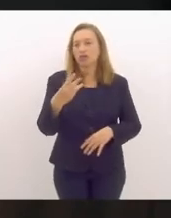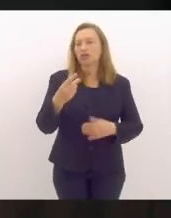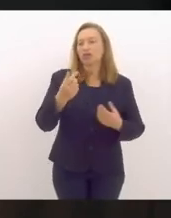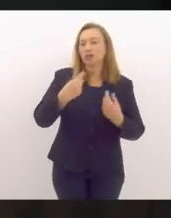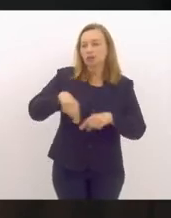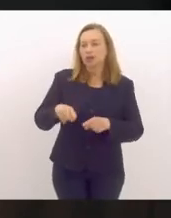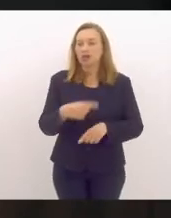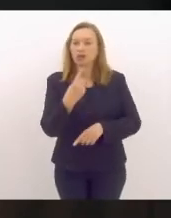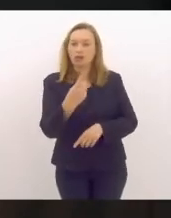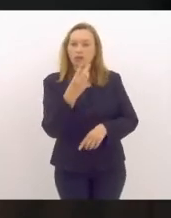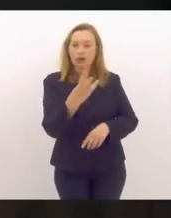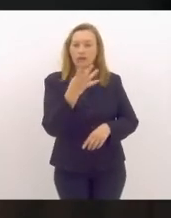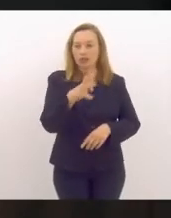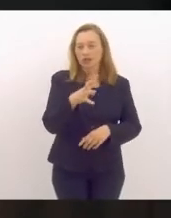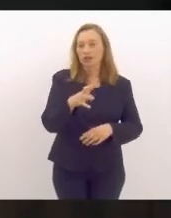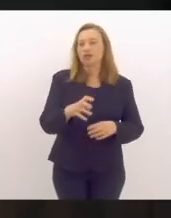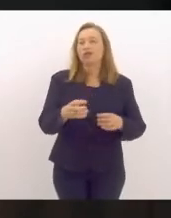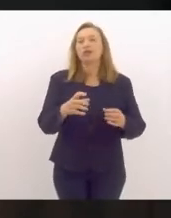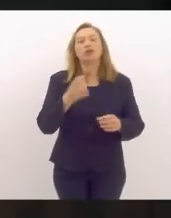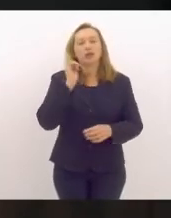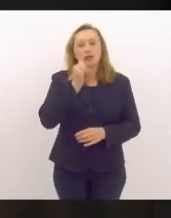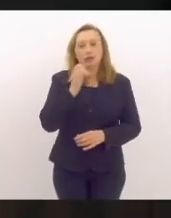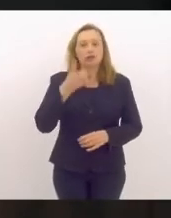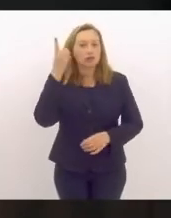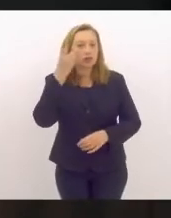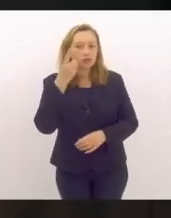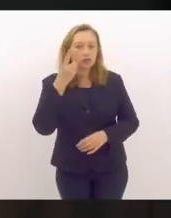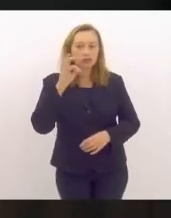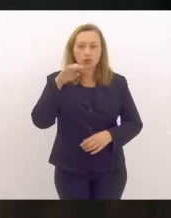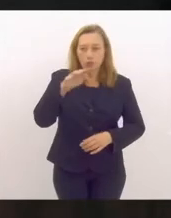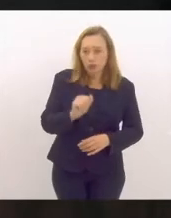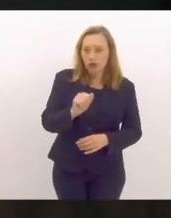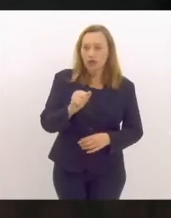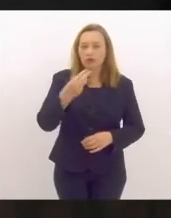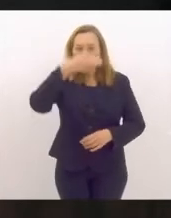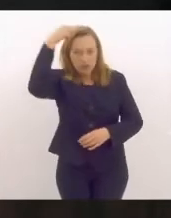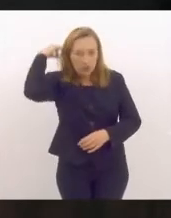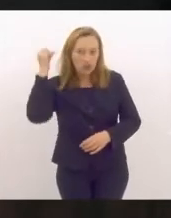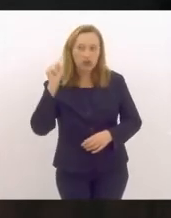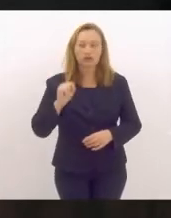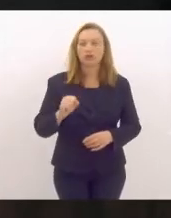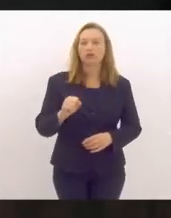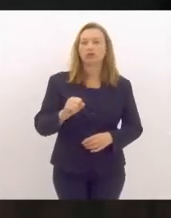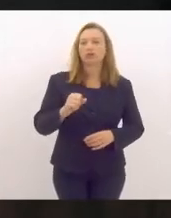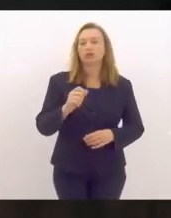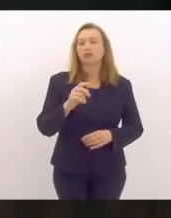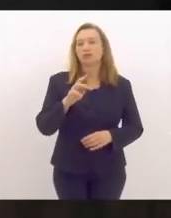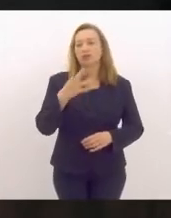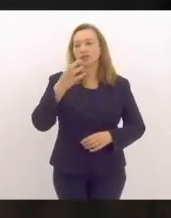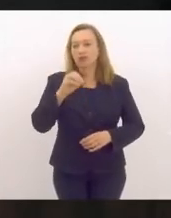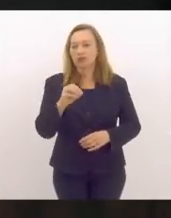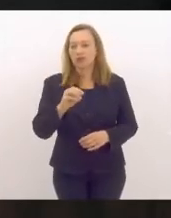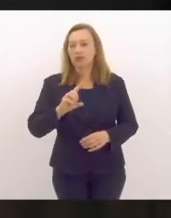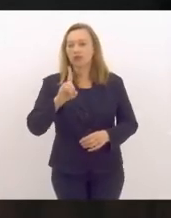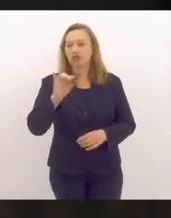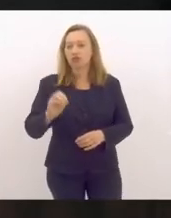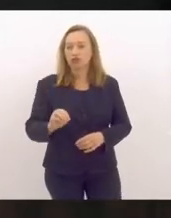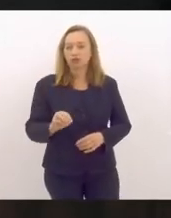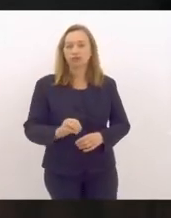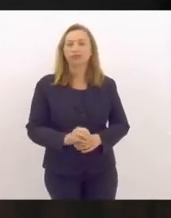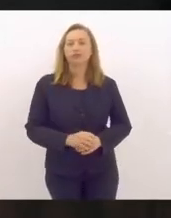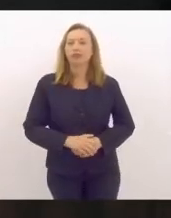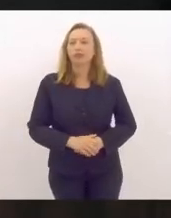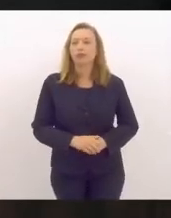5. Relatores, deputados Gustavo Tutuca, Márcio Pacheco, Elbert Rezende, Márcio Pacheco, Marcelo Cabeleireiro e Dionísio Lins.